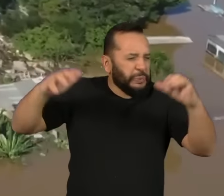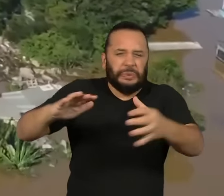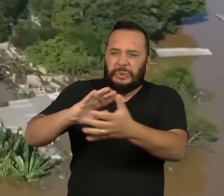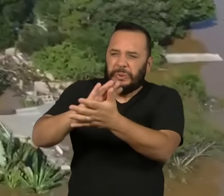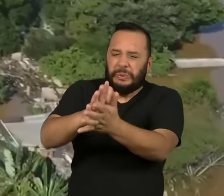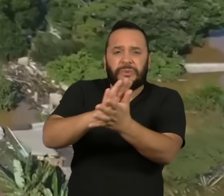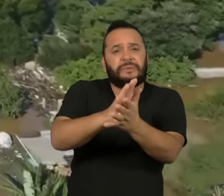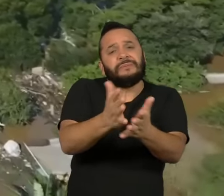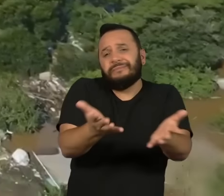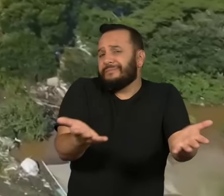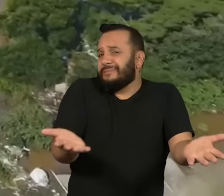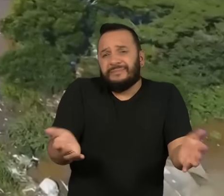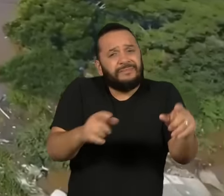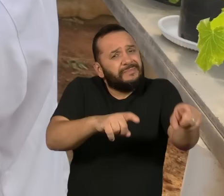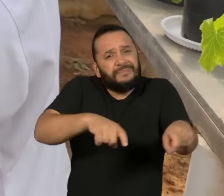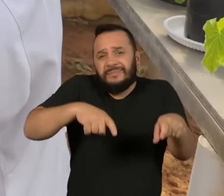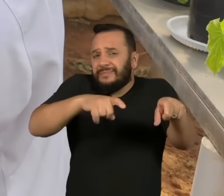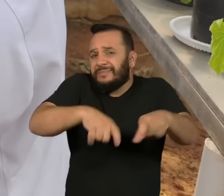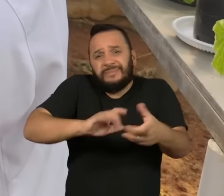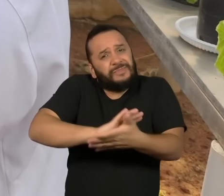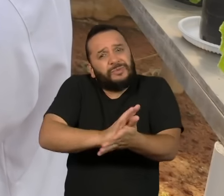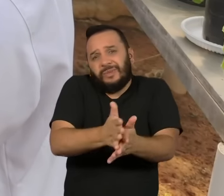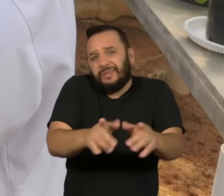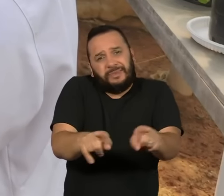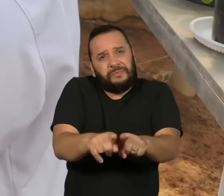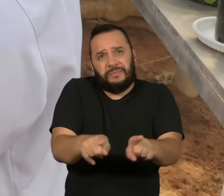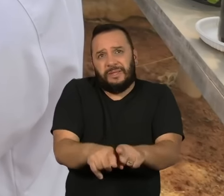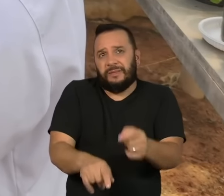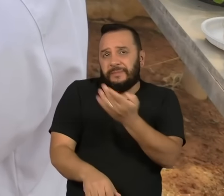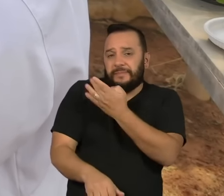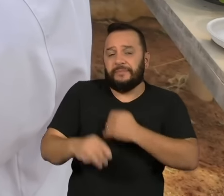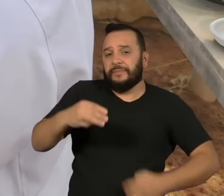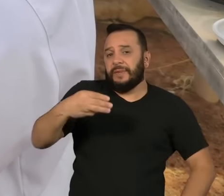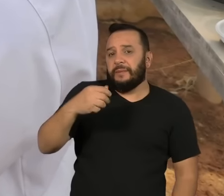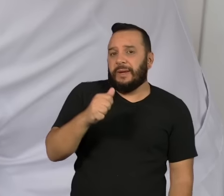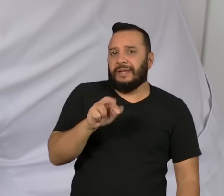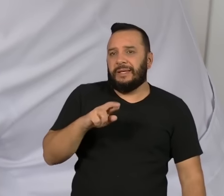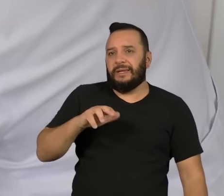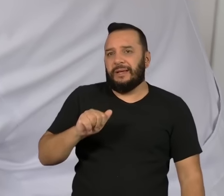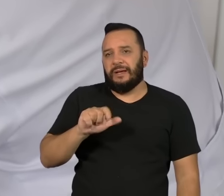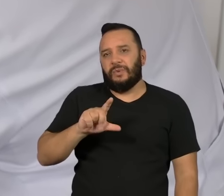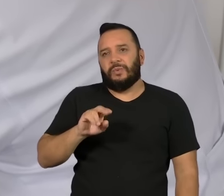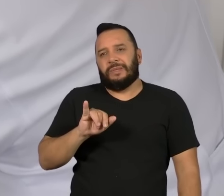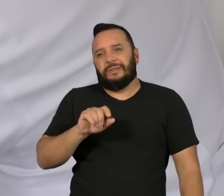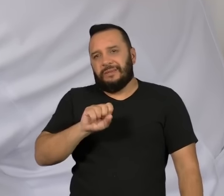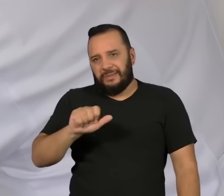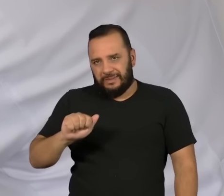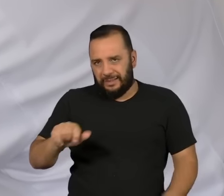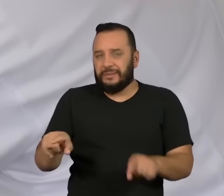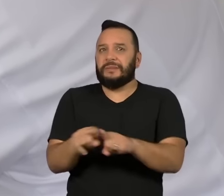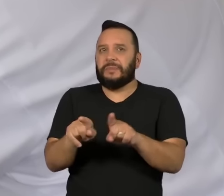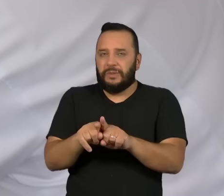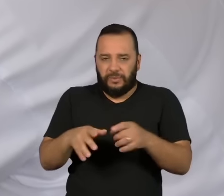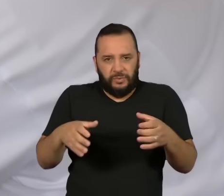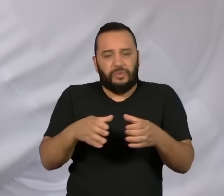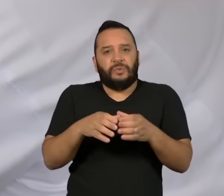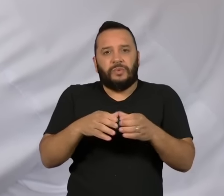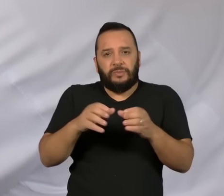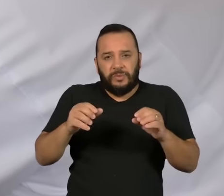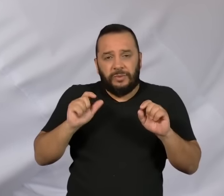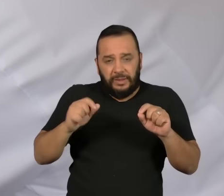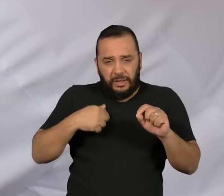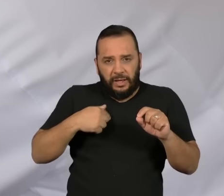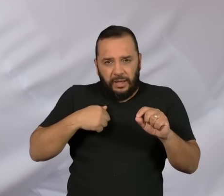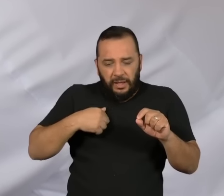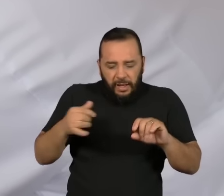climáticas, destroem lavouras. A doutoranda Maria Luísa, ao lado da equipe do Laboratório de Ecologia e